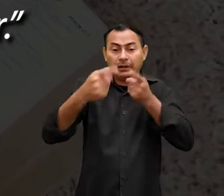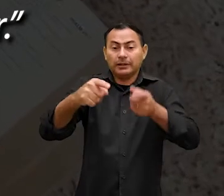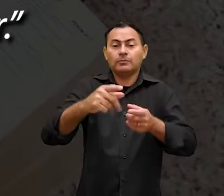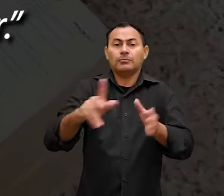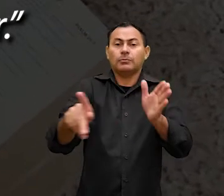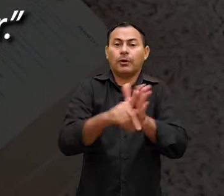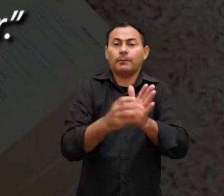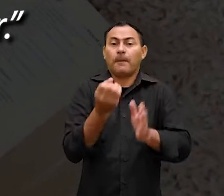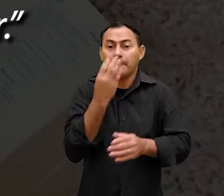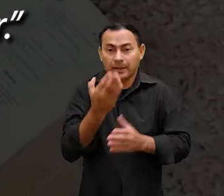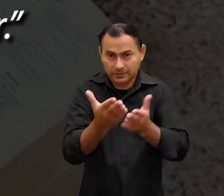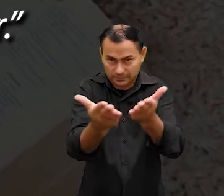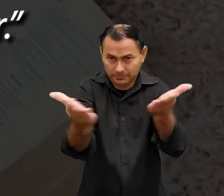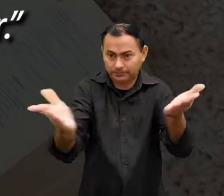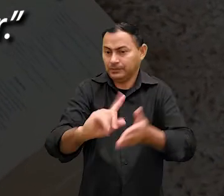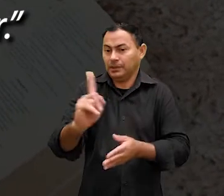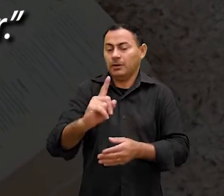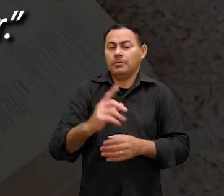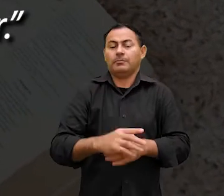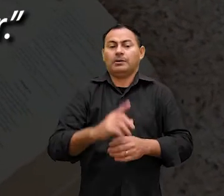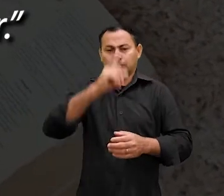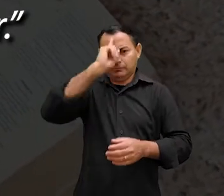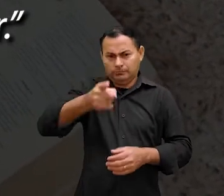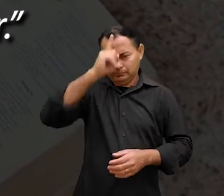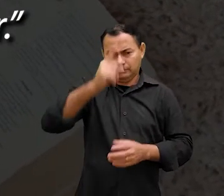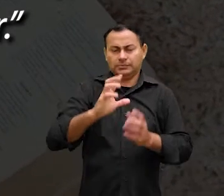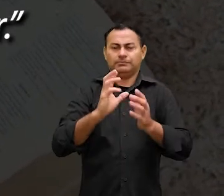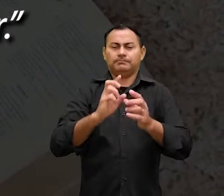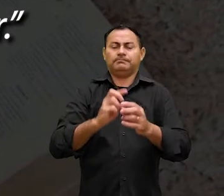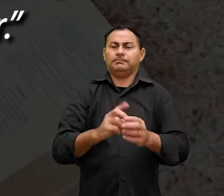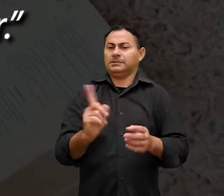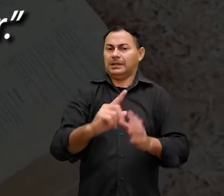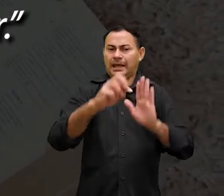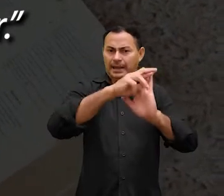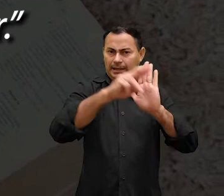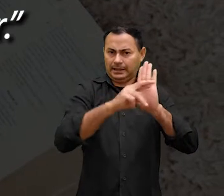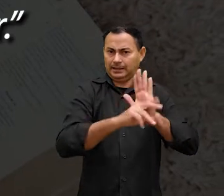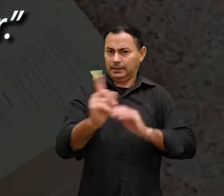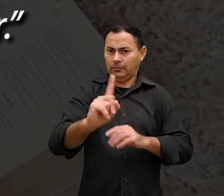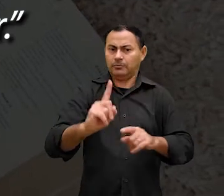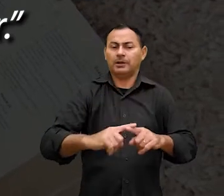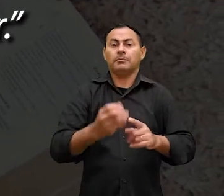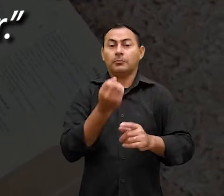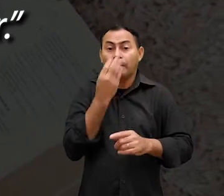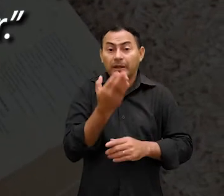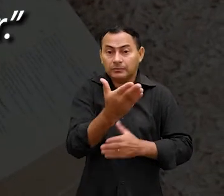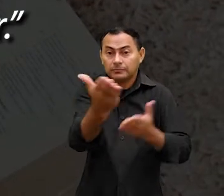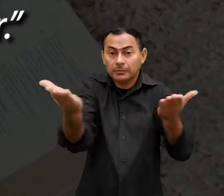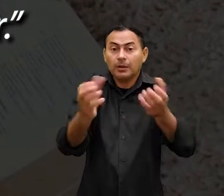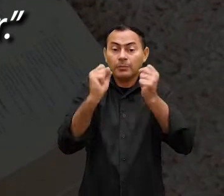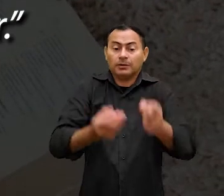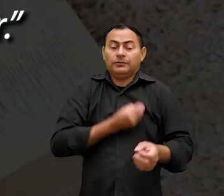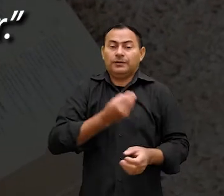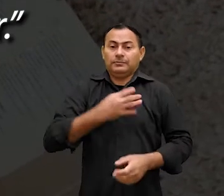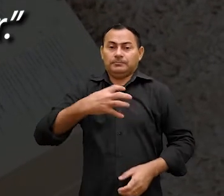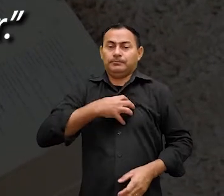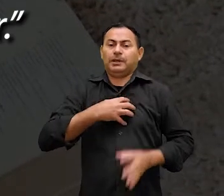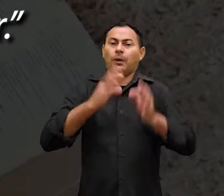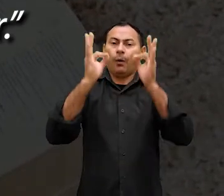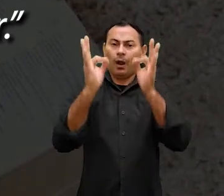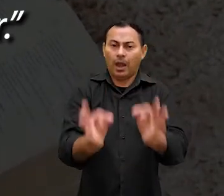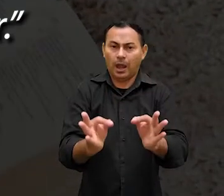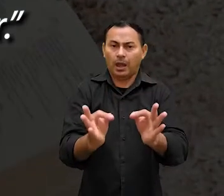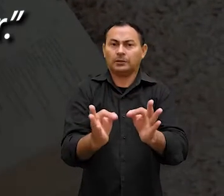para o próprio bem de vocês, não para lhes impor restrições, mas para que vocês possam viver de maneira